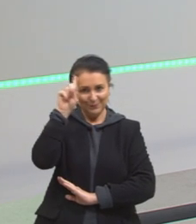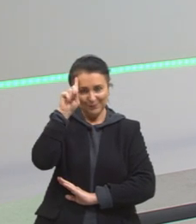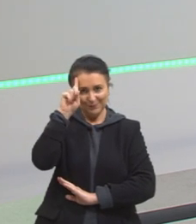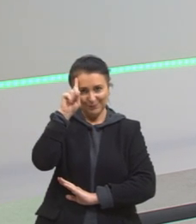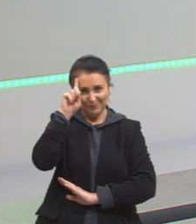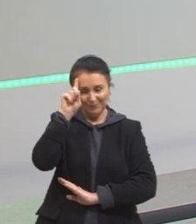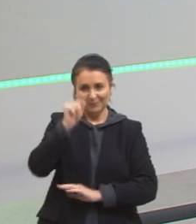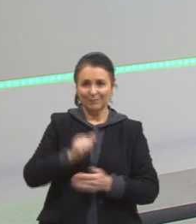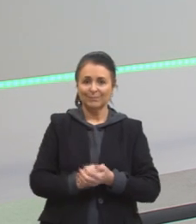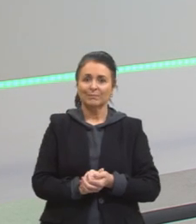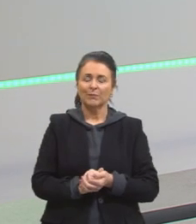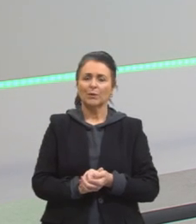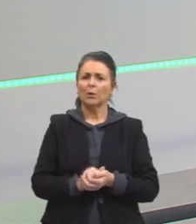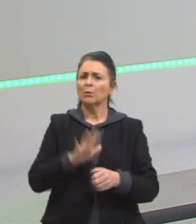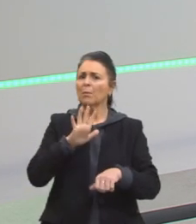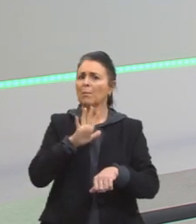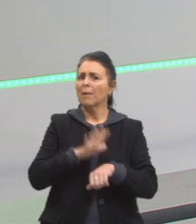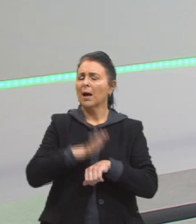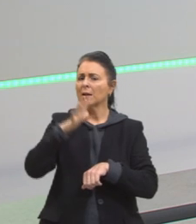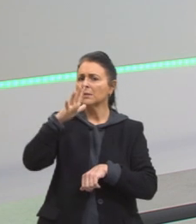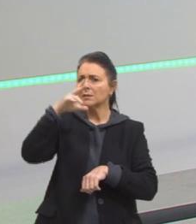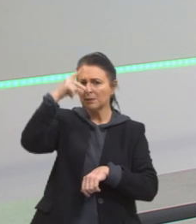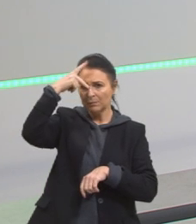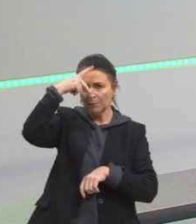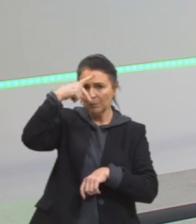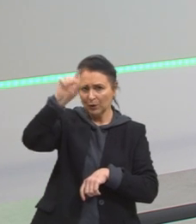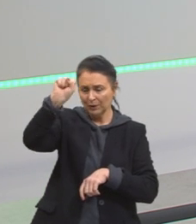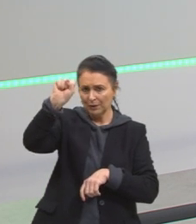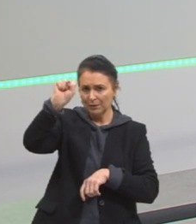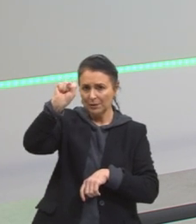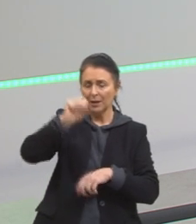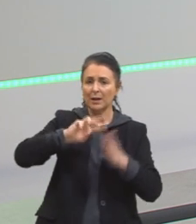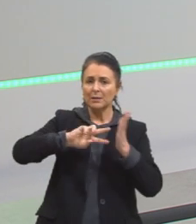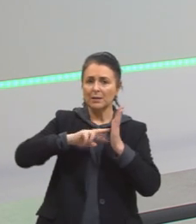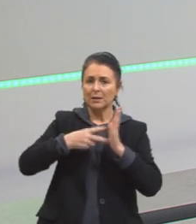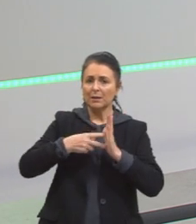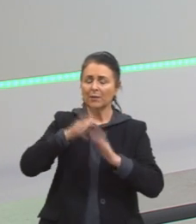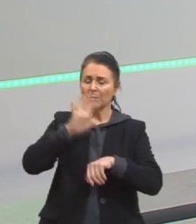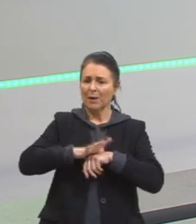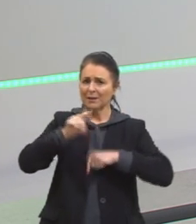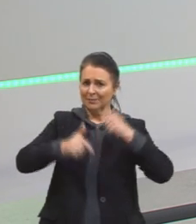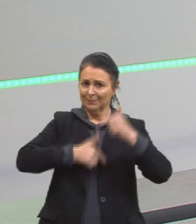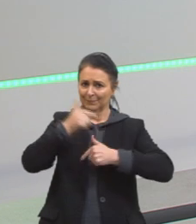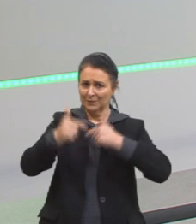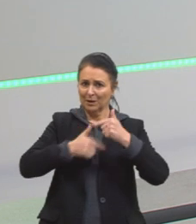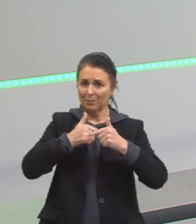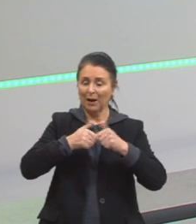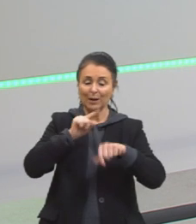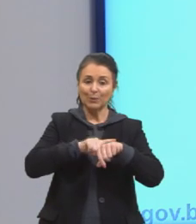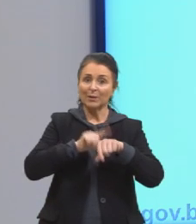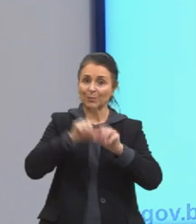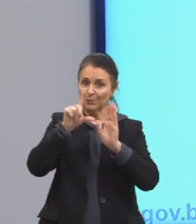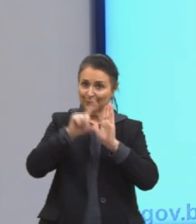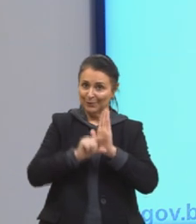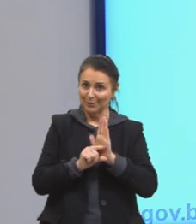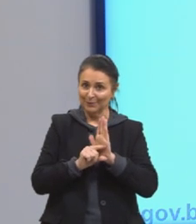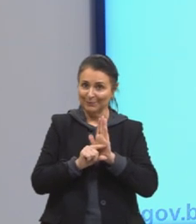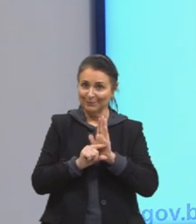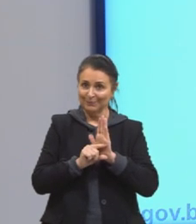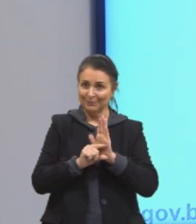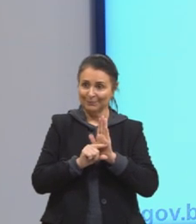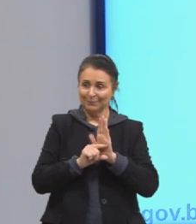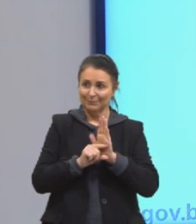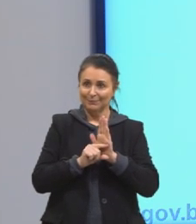certo então quanto maior a potência quer dizer que mais trabalho a gente realiza em menos tempo